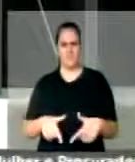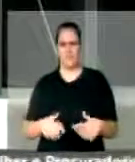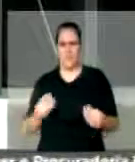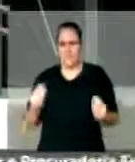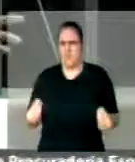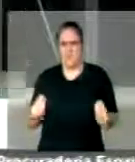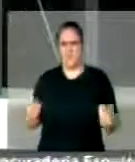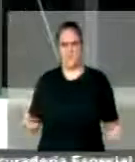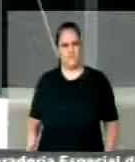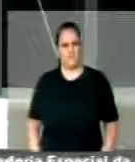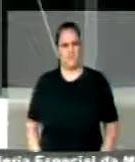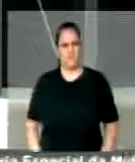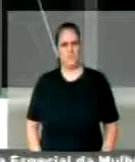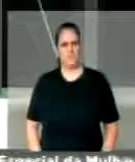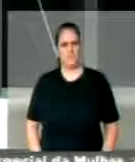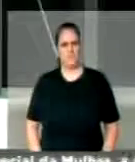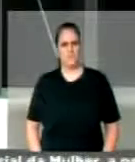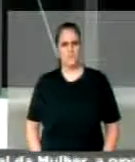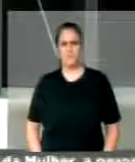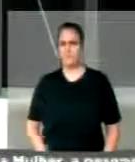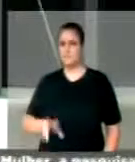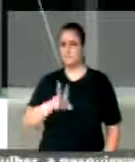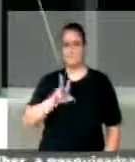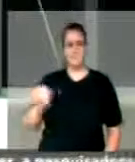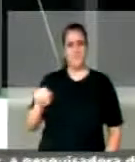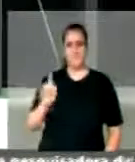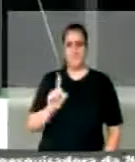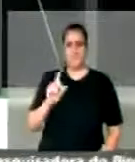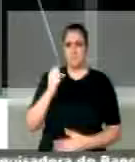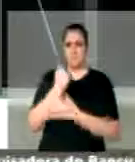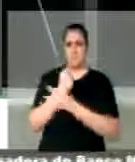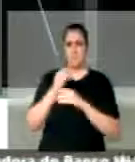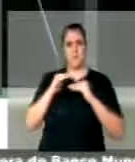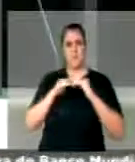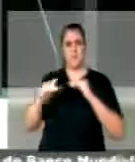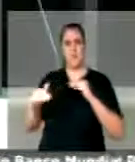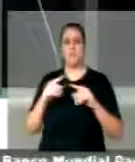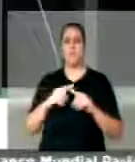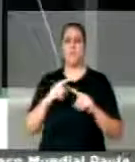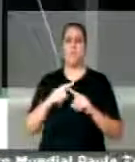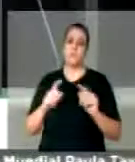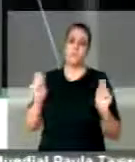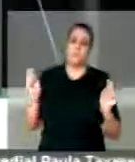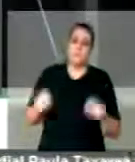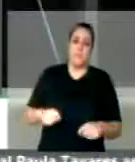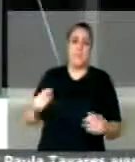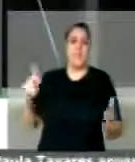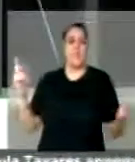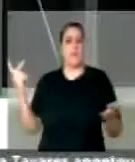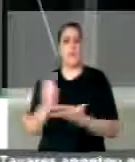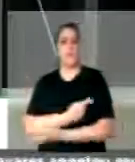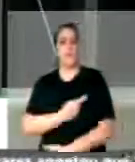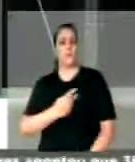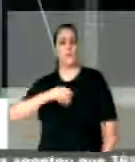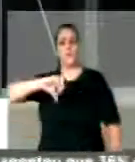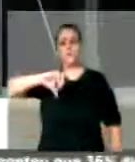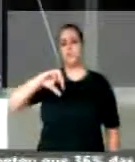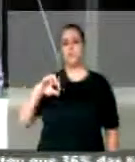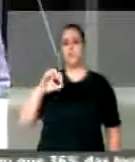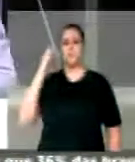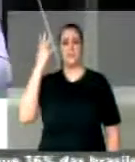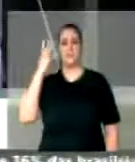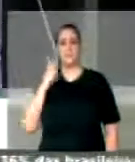uma instabilidade, porque ele pode de 90 em 90 dias ou de 120 a 120